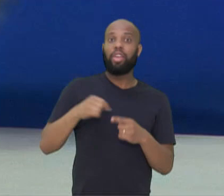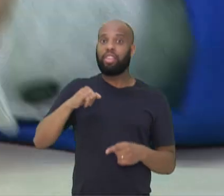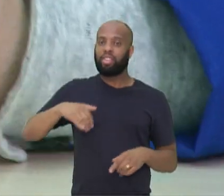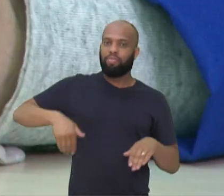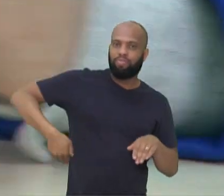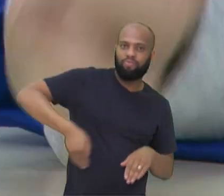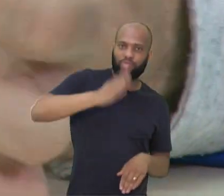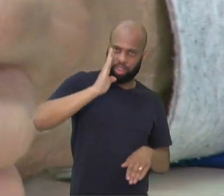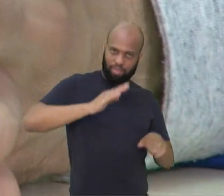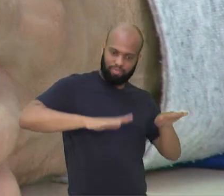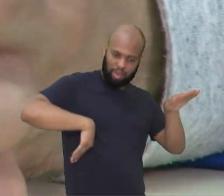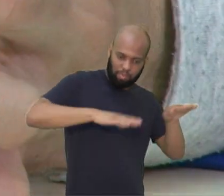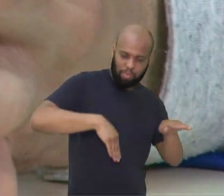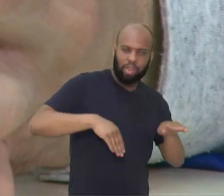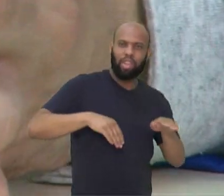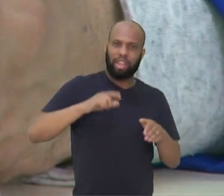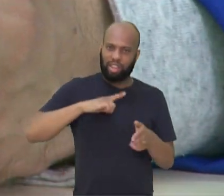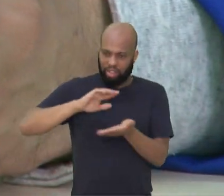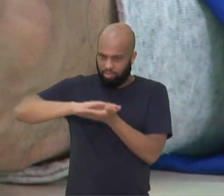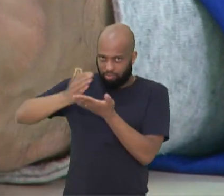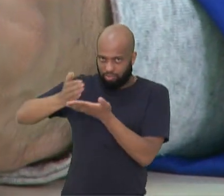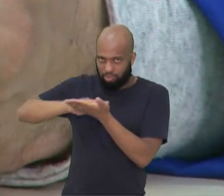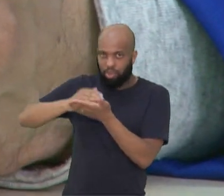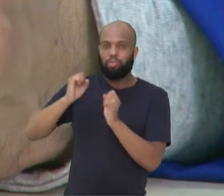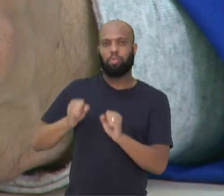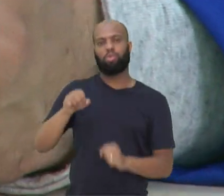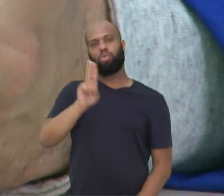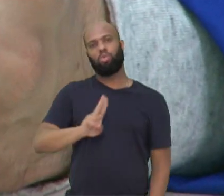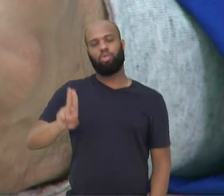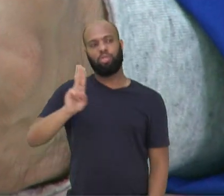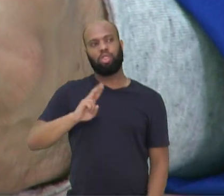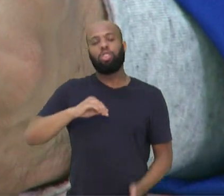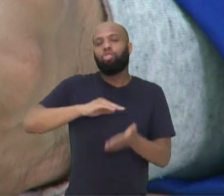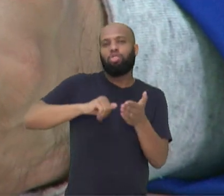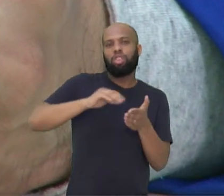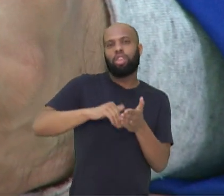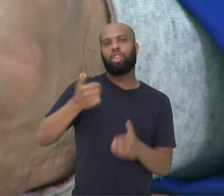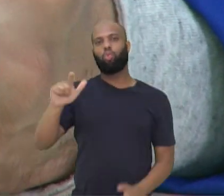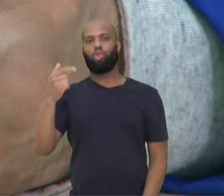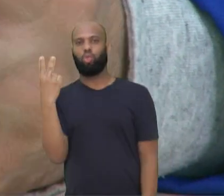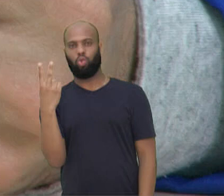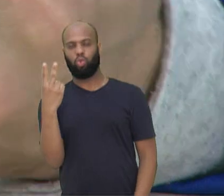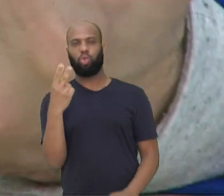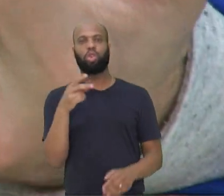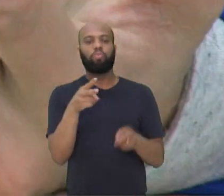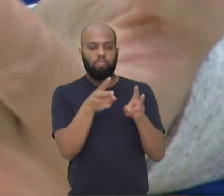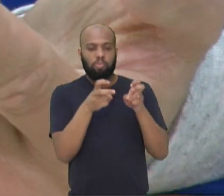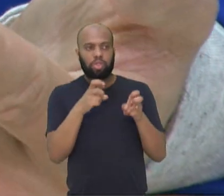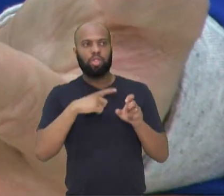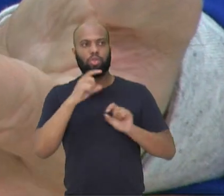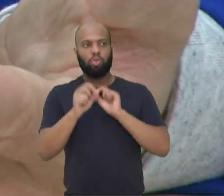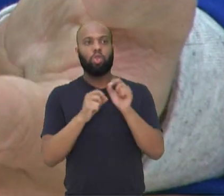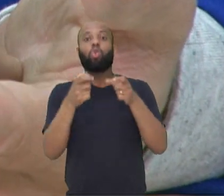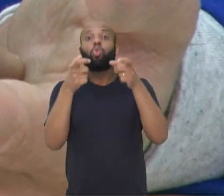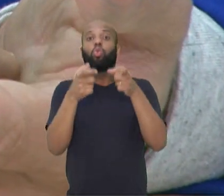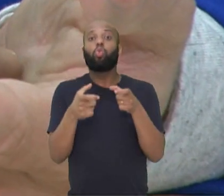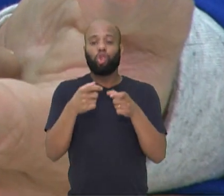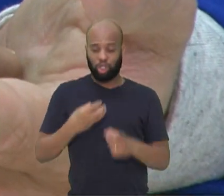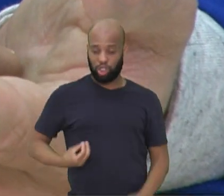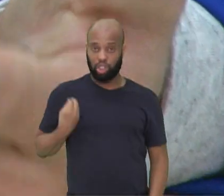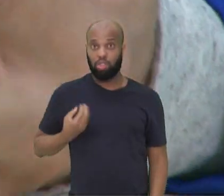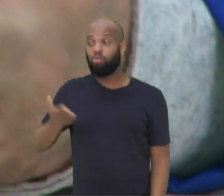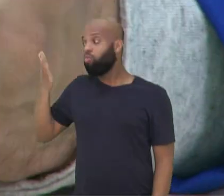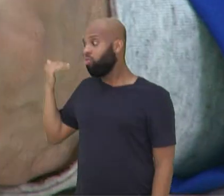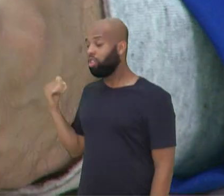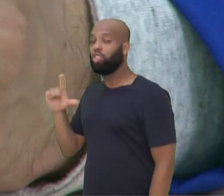conchinha, pode usar. Percebam que eu tirei as outras 2. E você percebe o espaço onde esse ser vivo